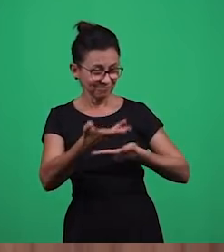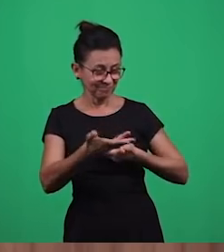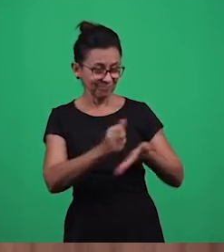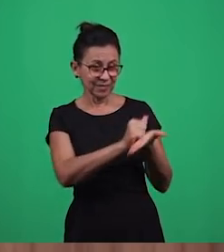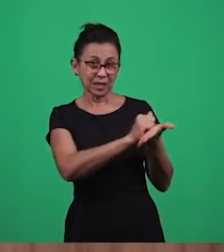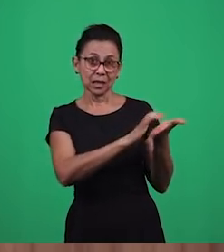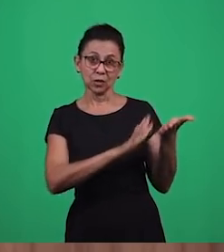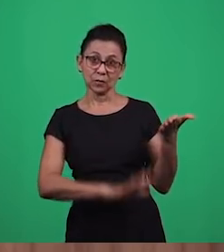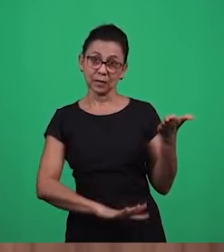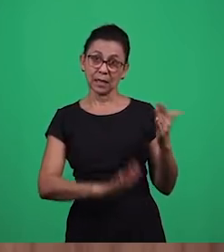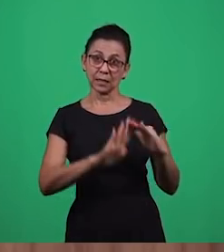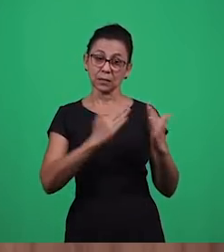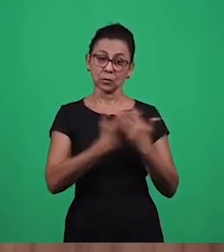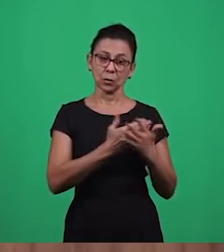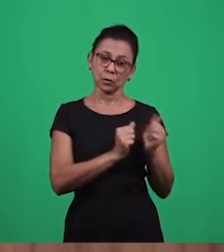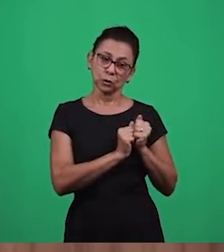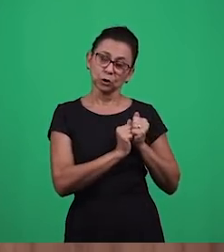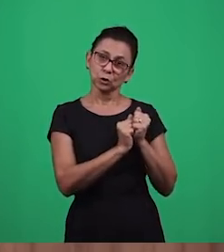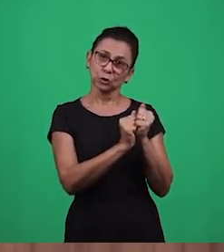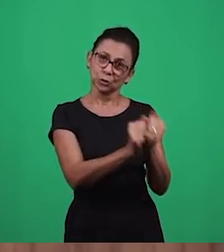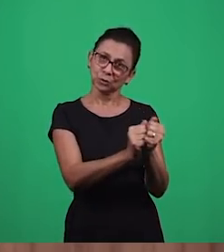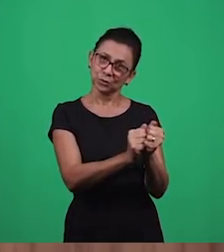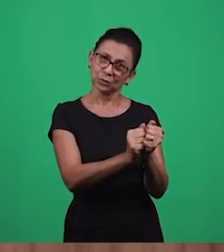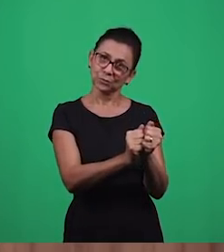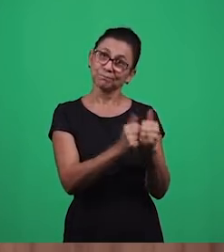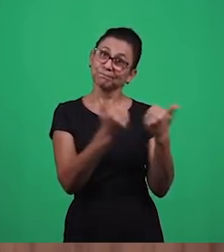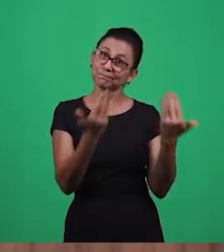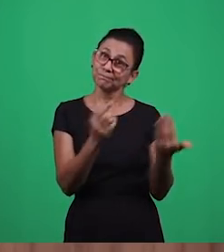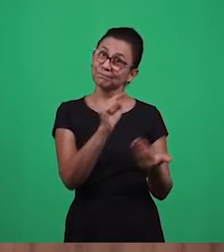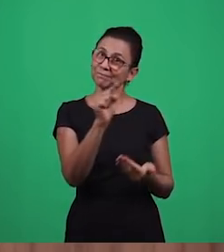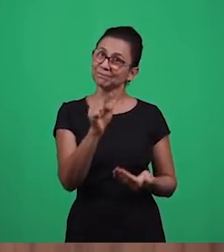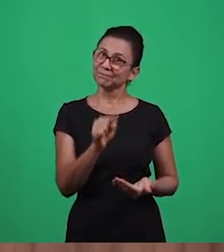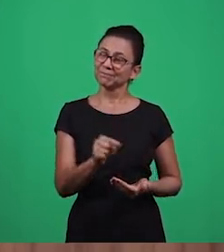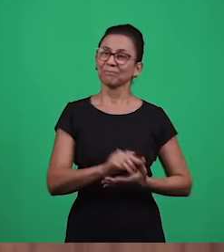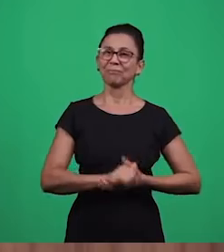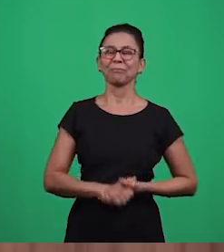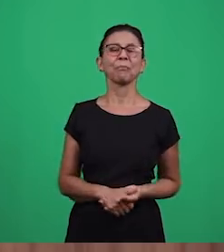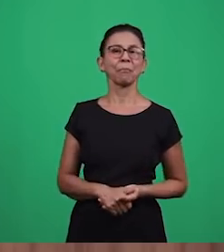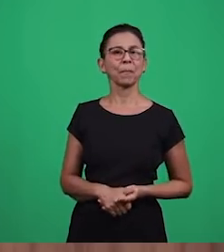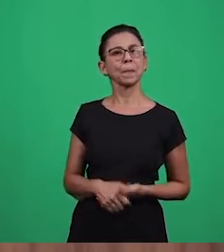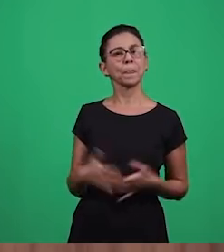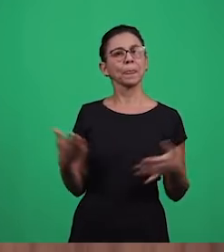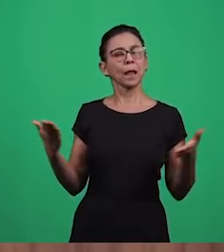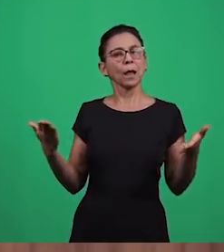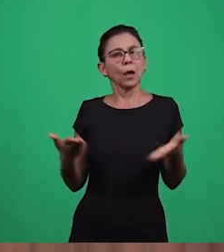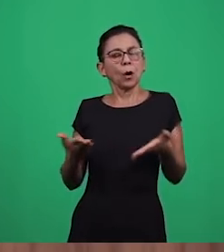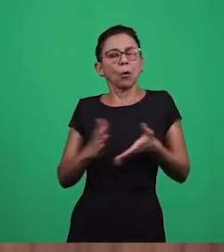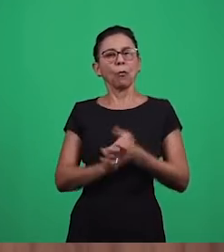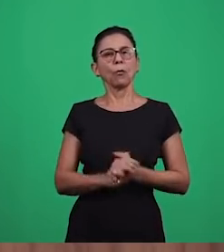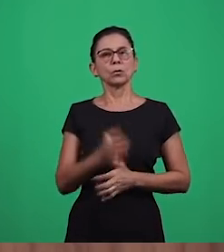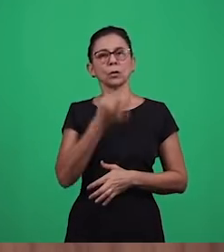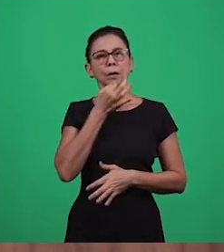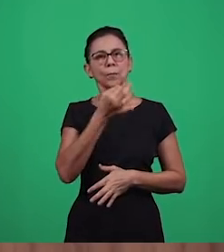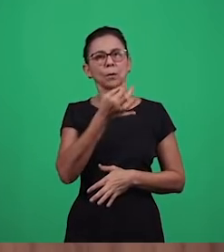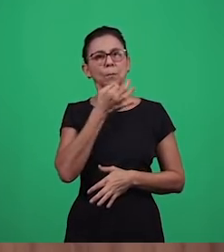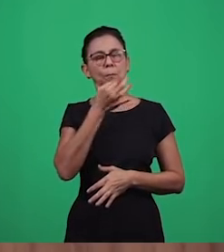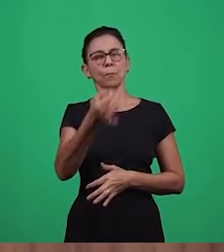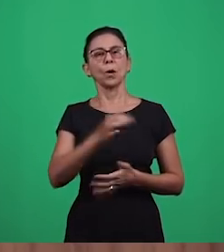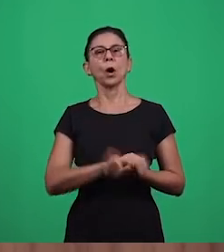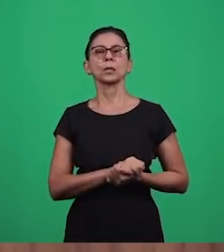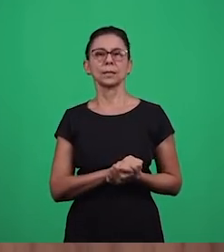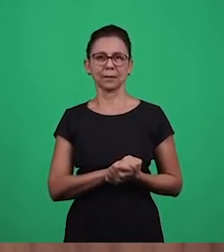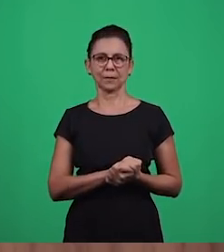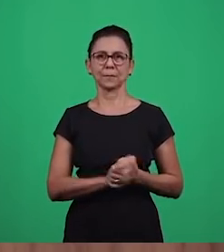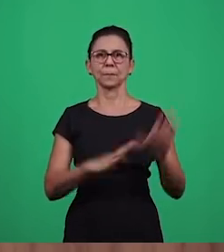tarefas escolares junto com eles? Neste vídeo, então, trazemos como proposição a elaboração